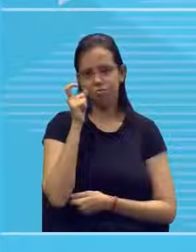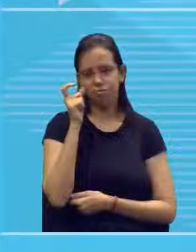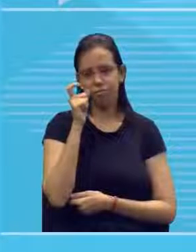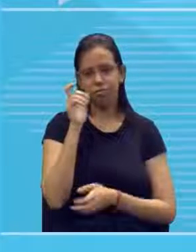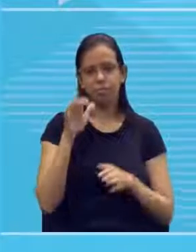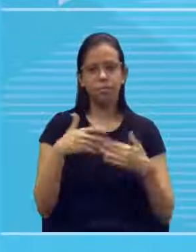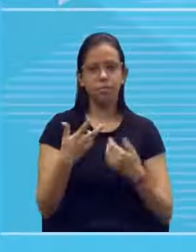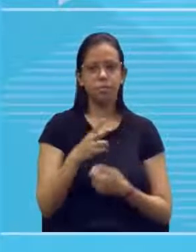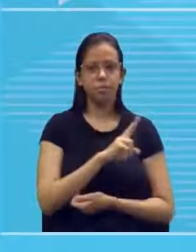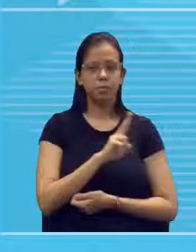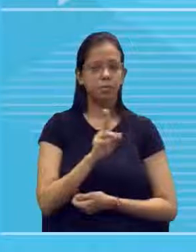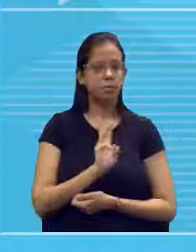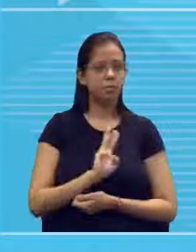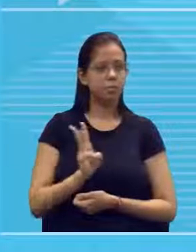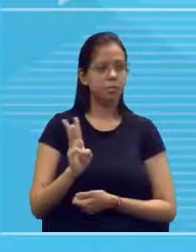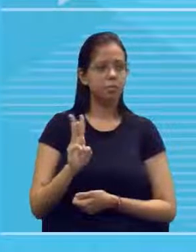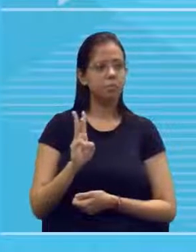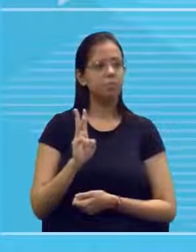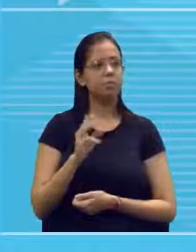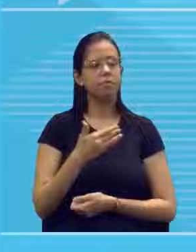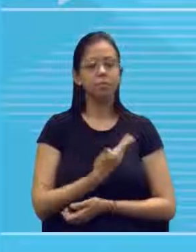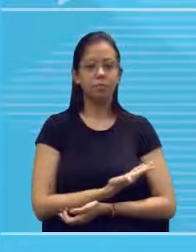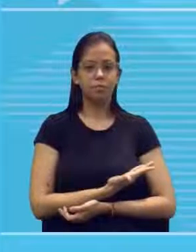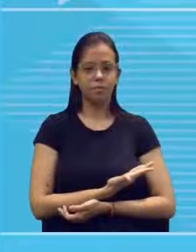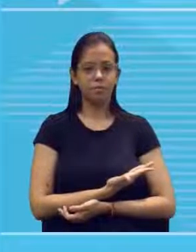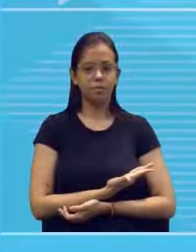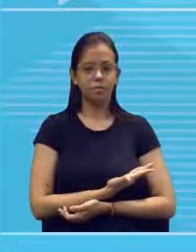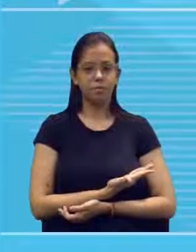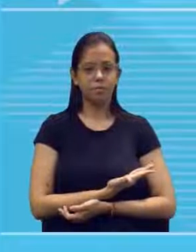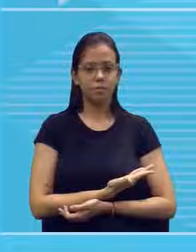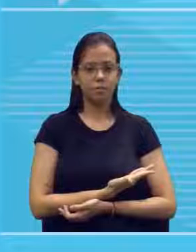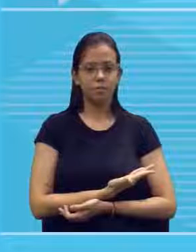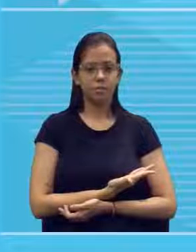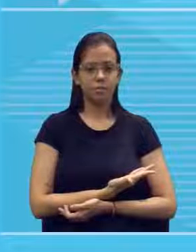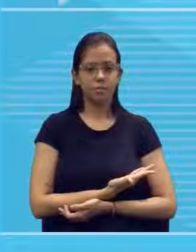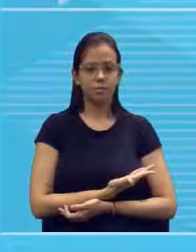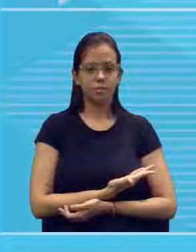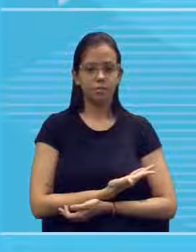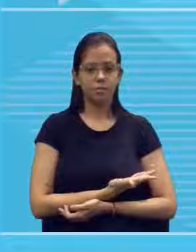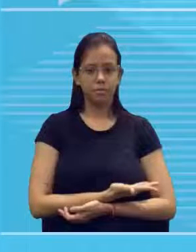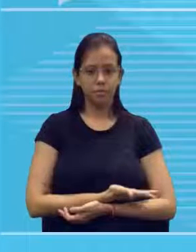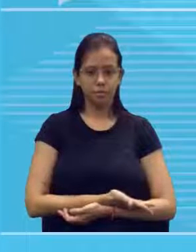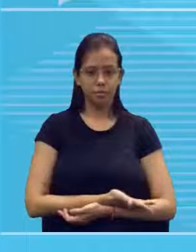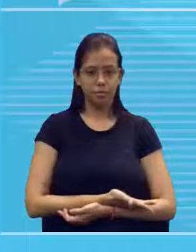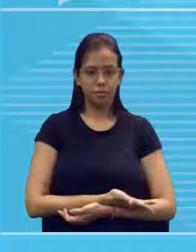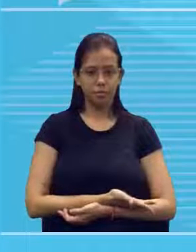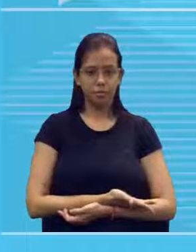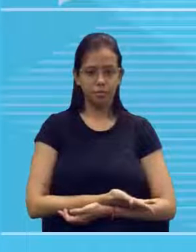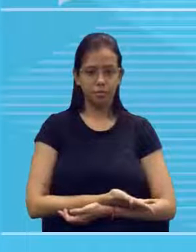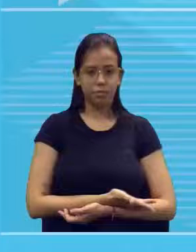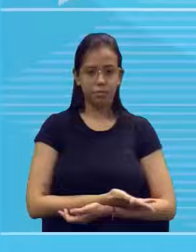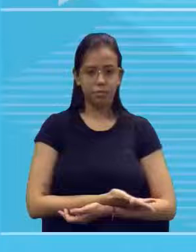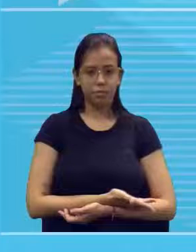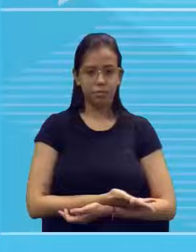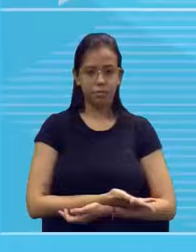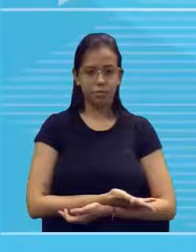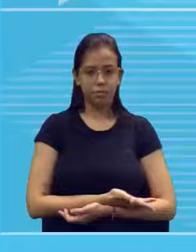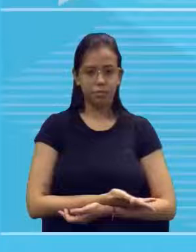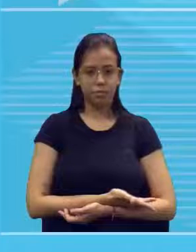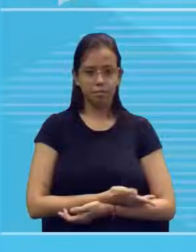né então o nome desse blog se chama galeria do meteorito então vocês podem acessar várias são as constelações que existem